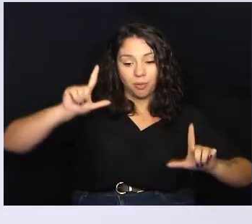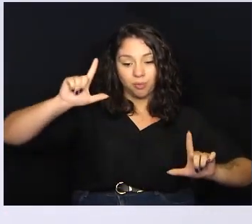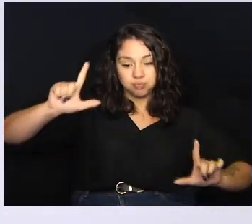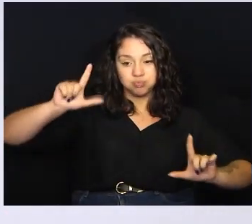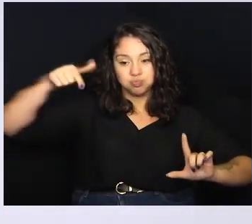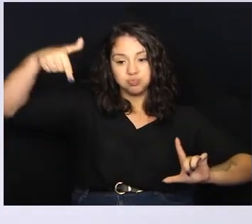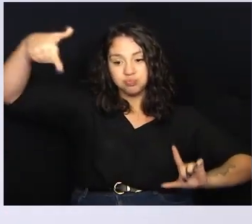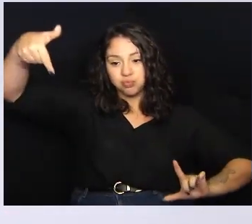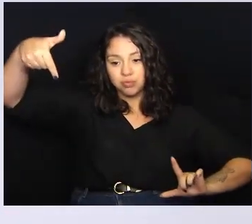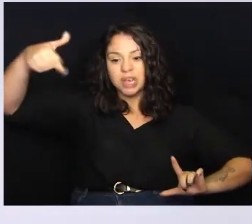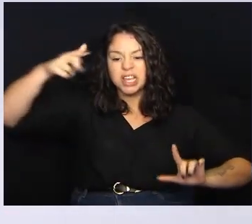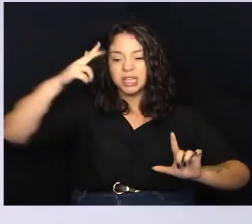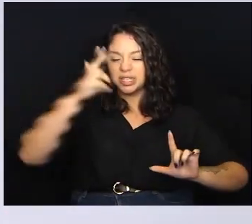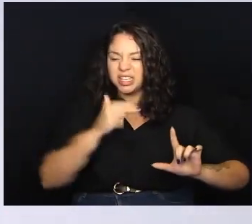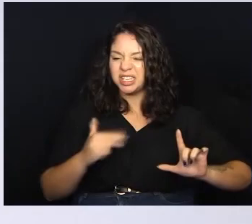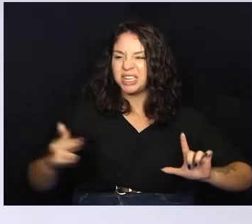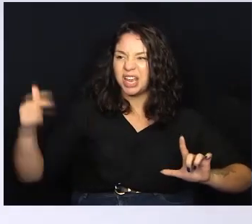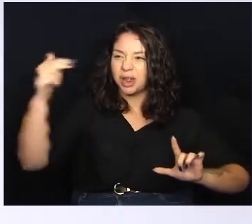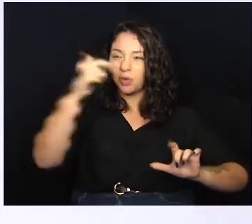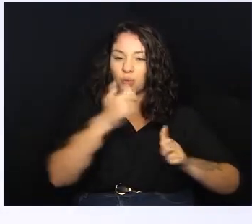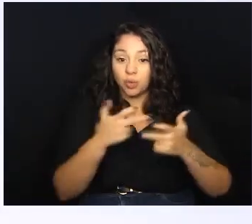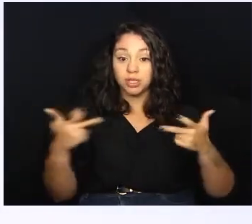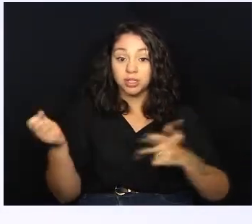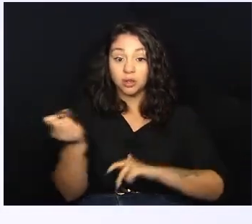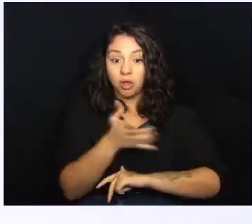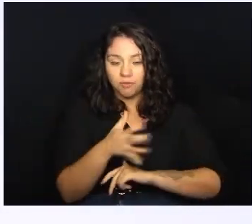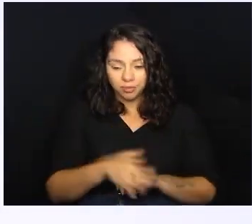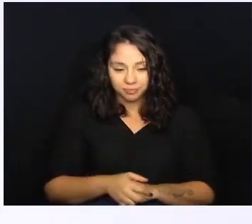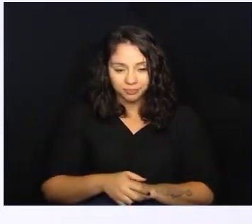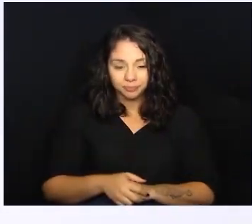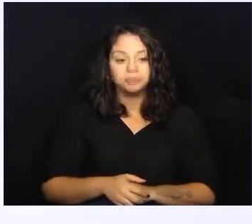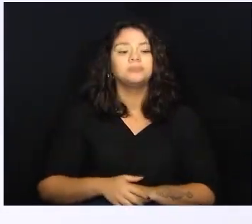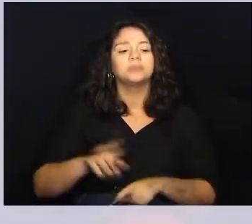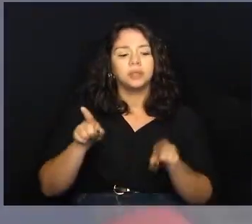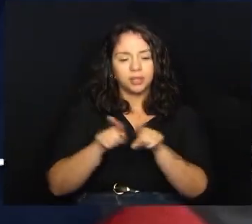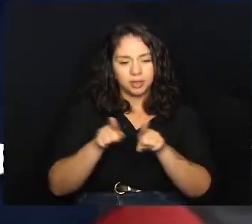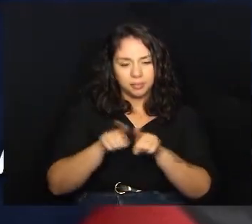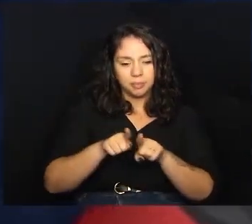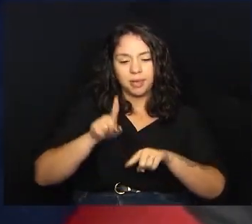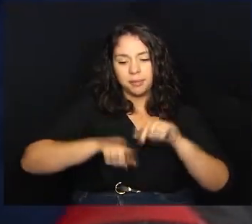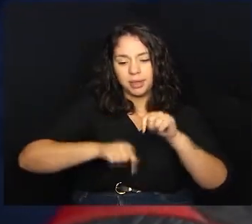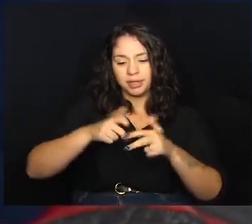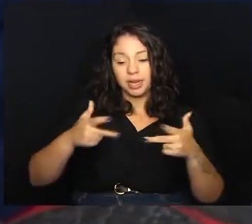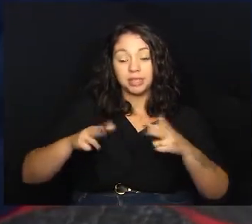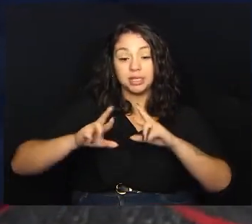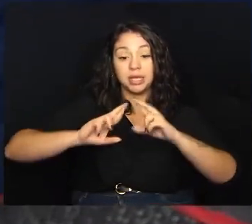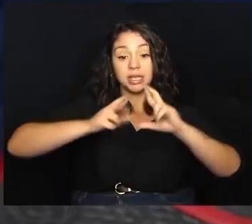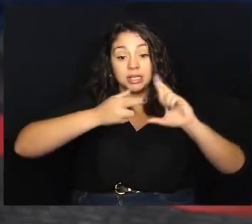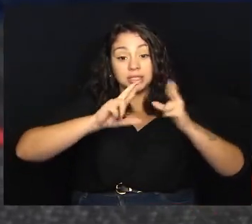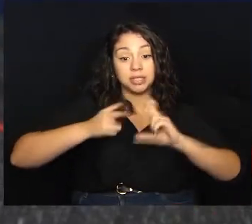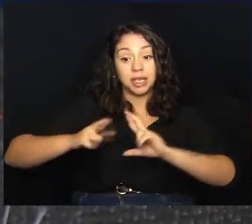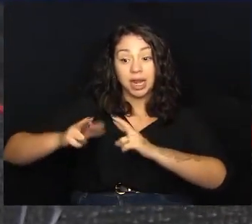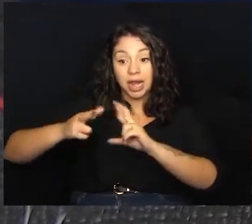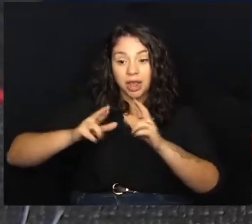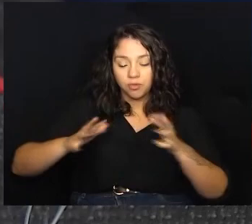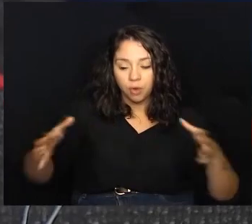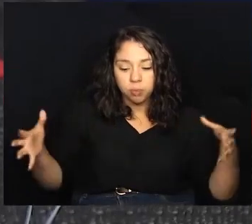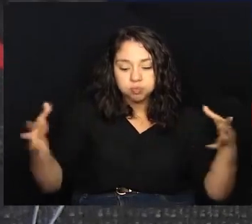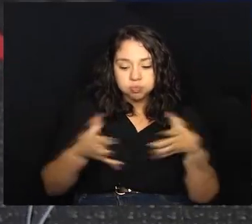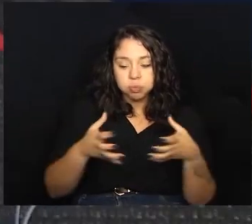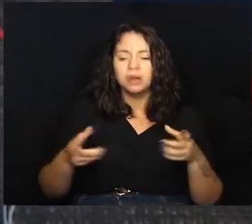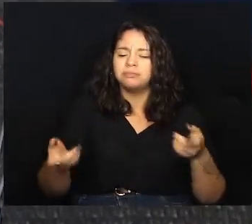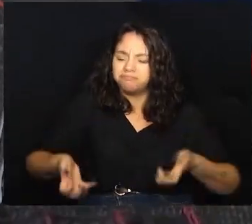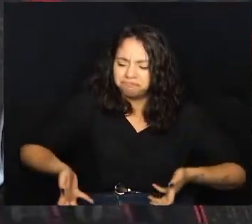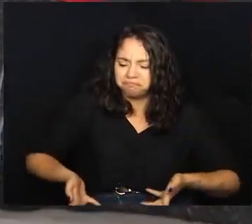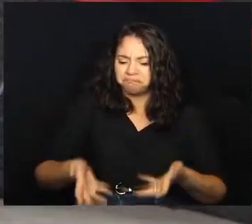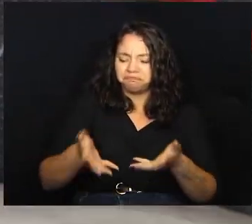Compre cartolinas e fale para ela desenhar coisas novas. Reúna materiais recicláveis.